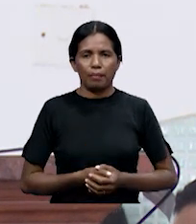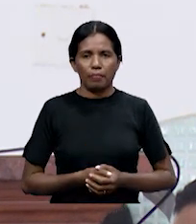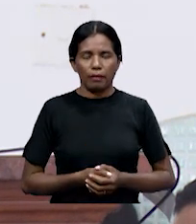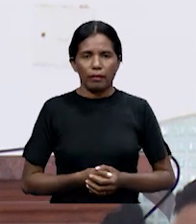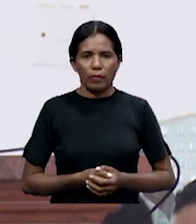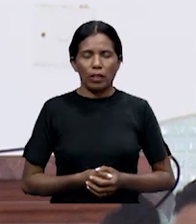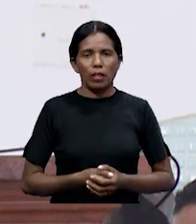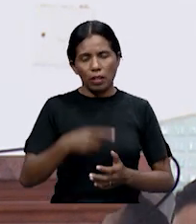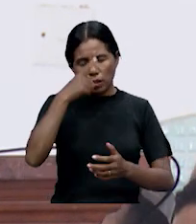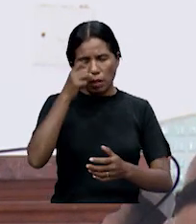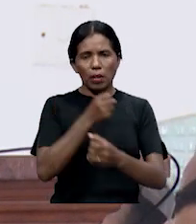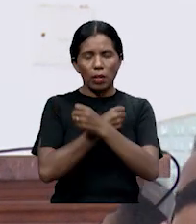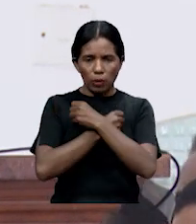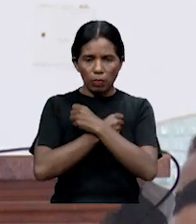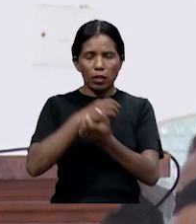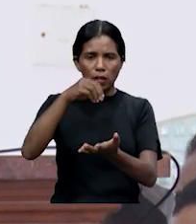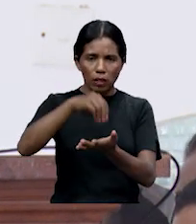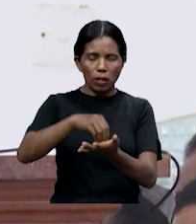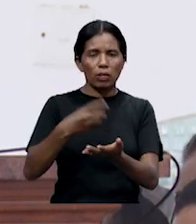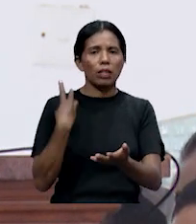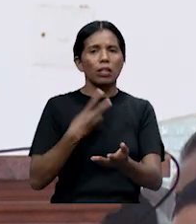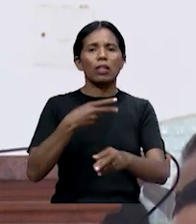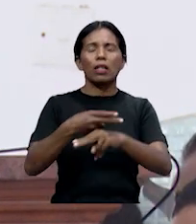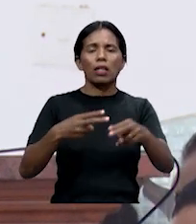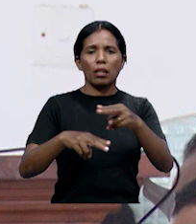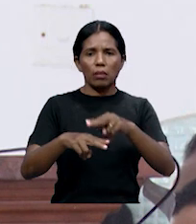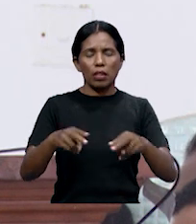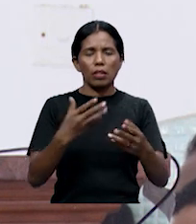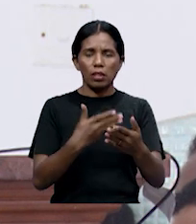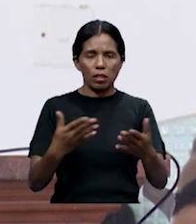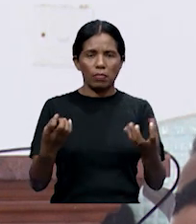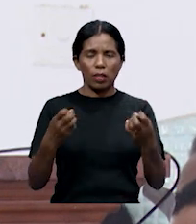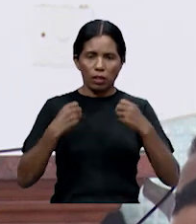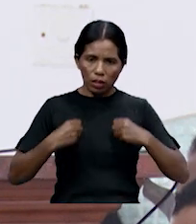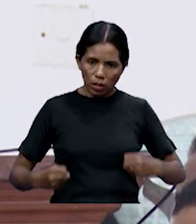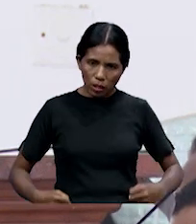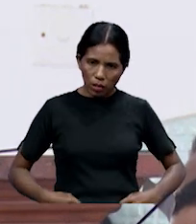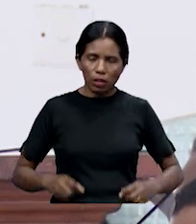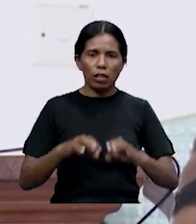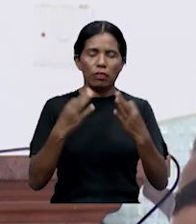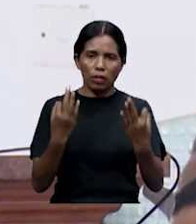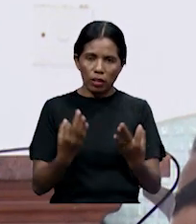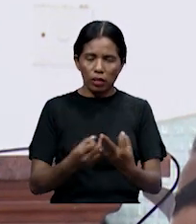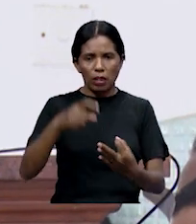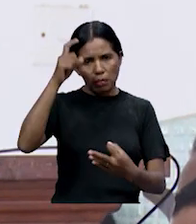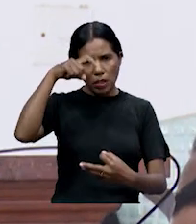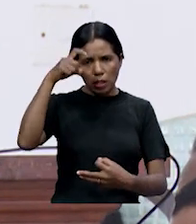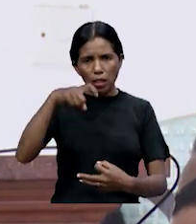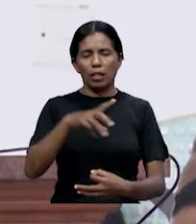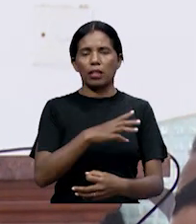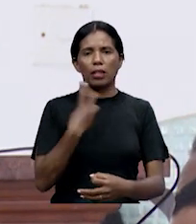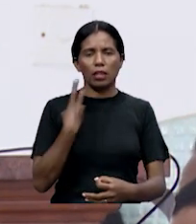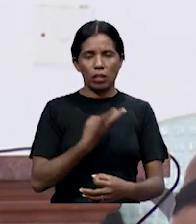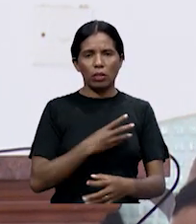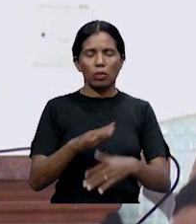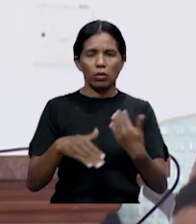Tan Hadomi nem ia tal e tenha liman boat barak. E tenha saúde, e tenha família, e tenha matene. A tu Ita,